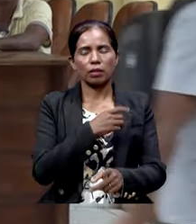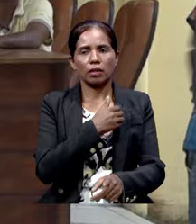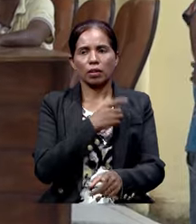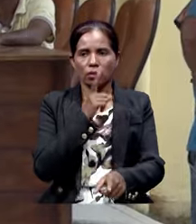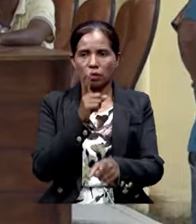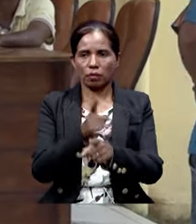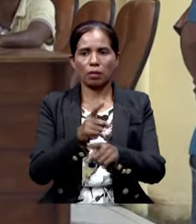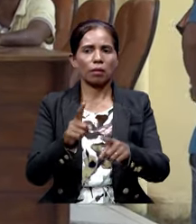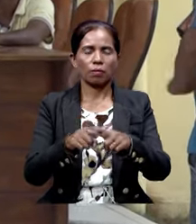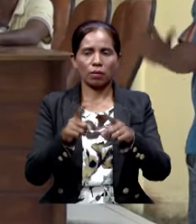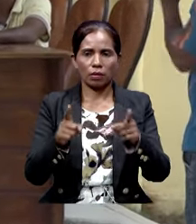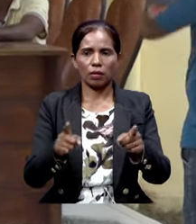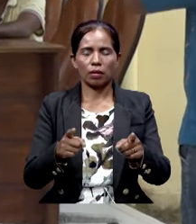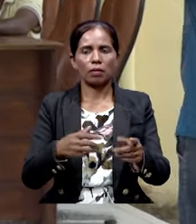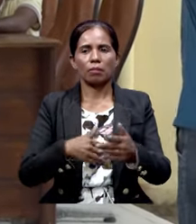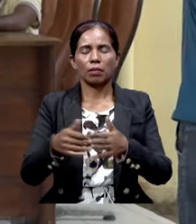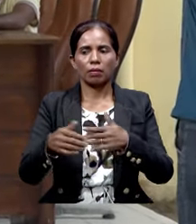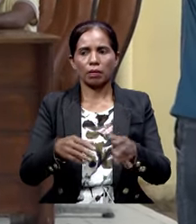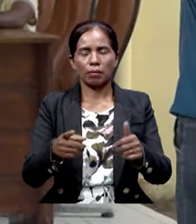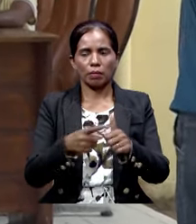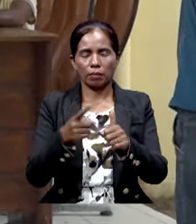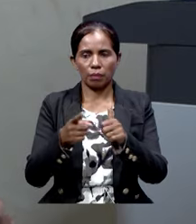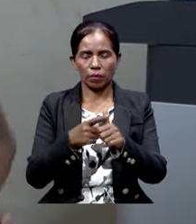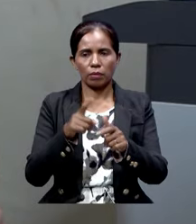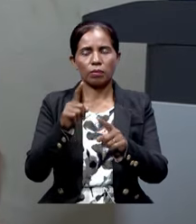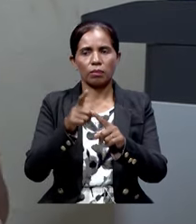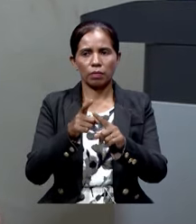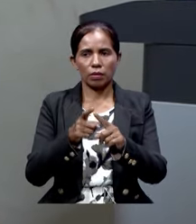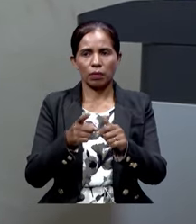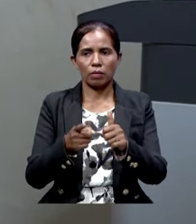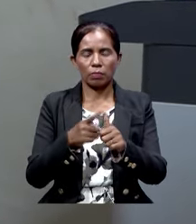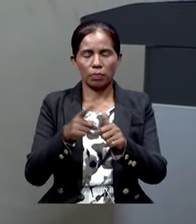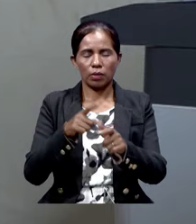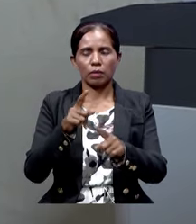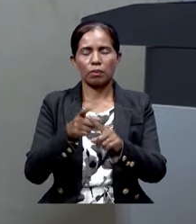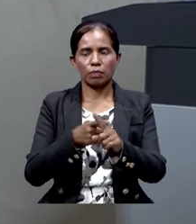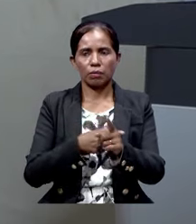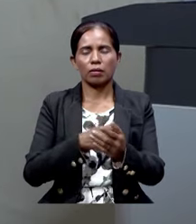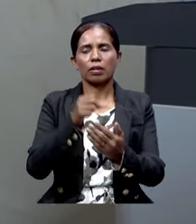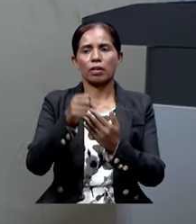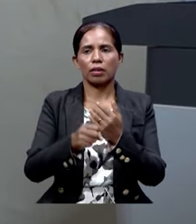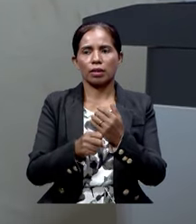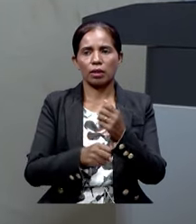mas bem, vai para ele e primeiro trimestre. E a primeiro trimestre, ano B,